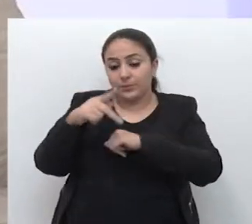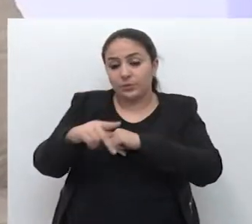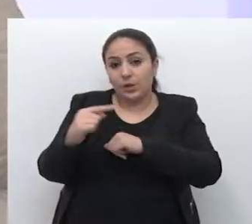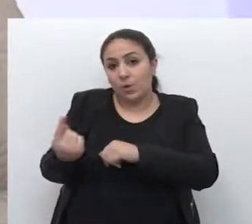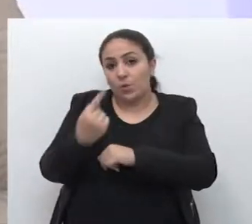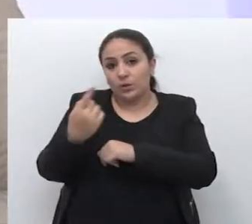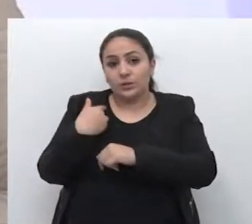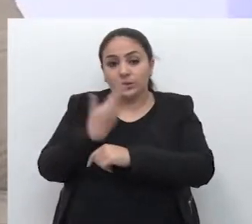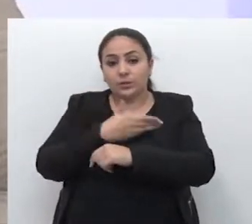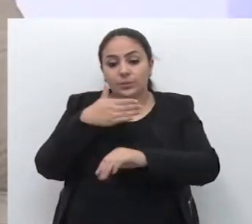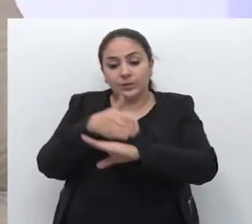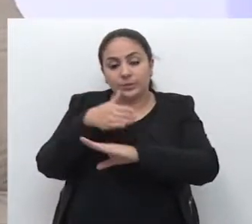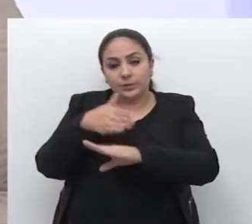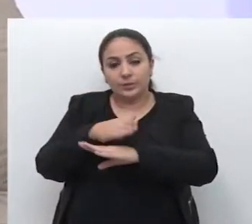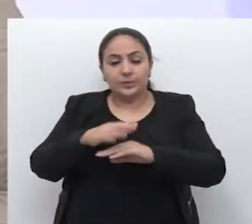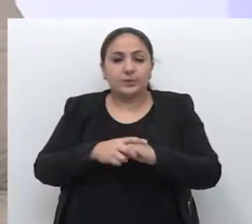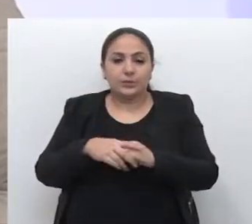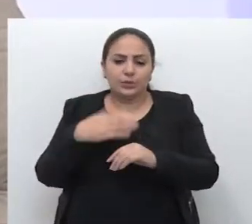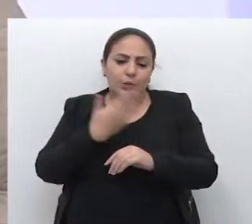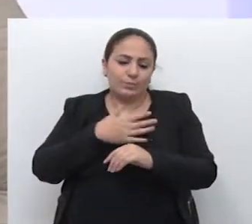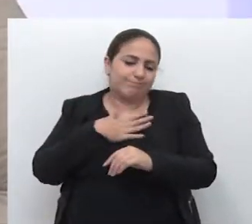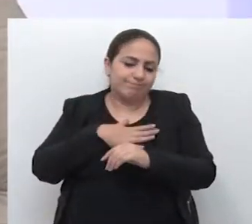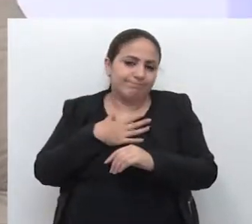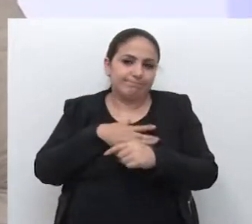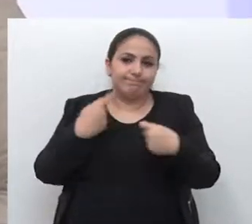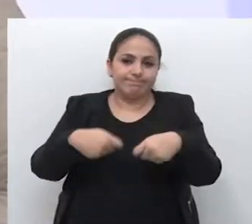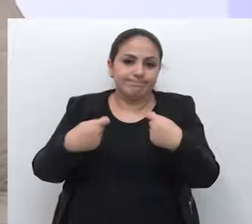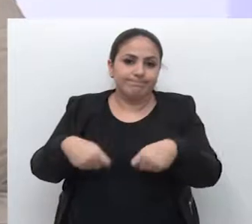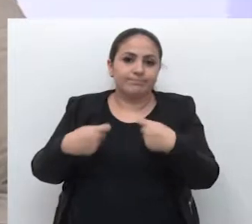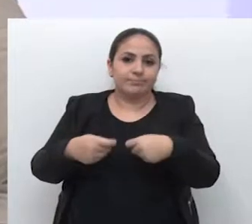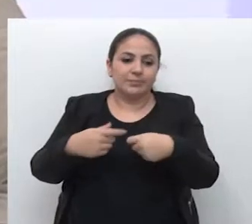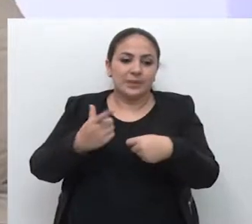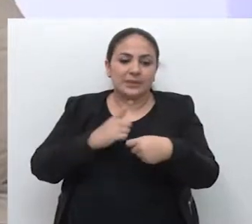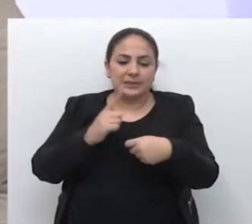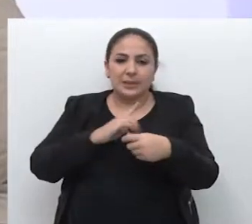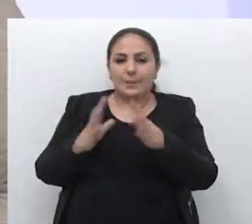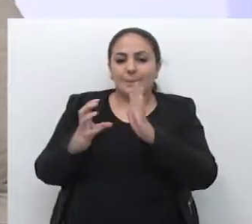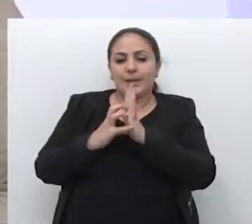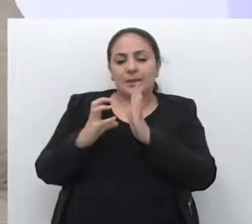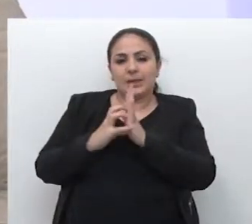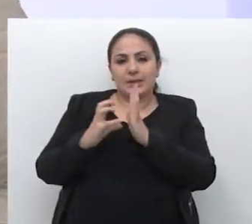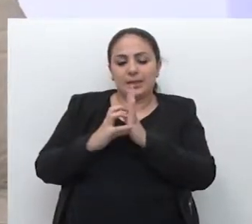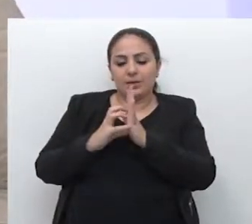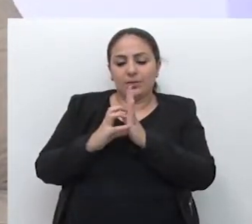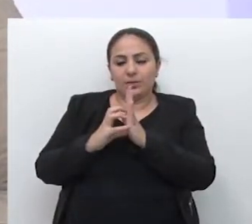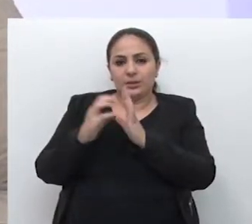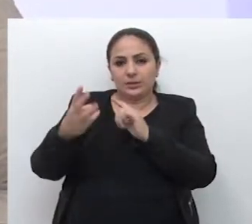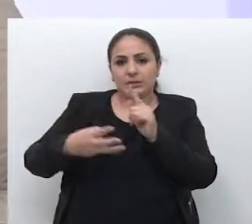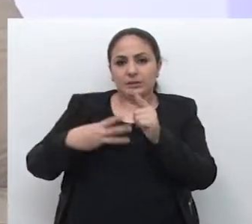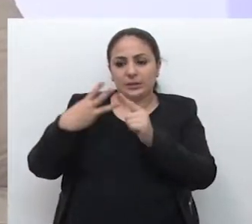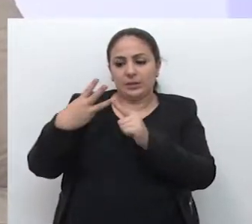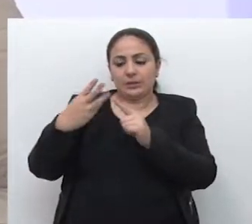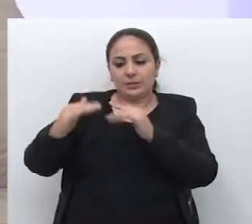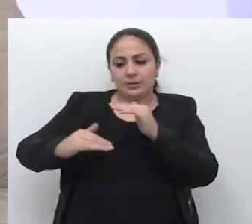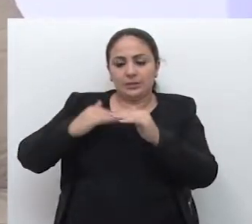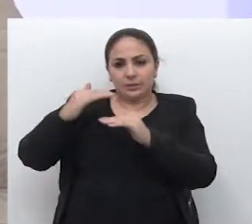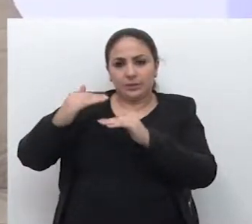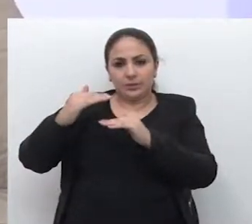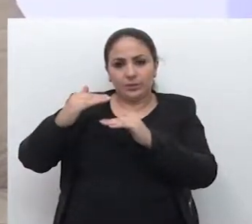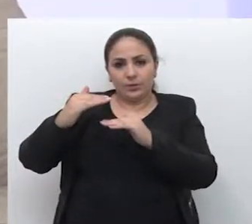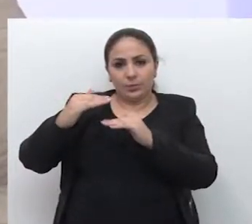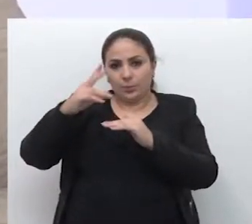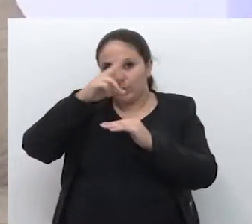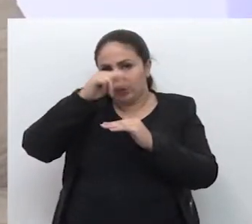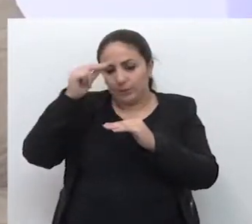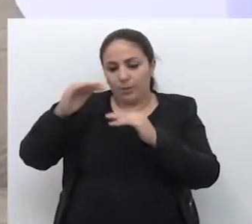Passo Fundo, né, que foi a única que nós participamos, nós sentimos a necessidade de uma padronização entre os 3